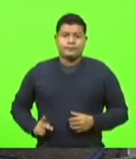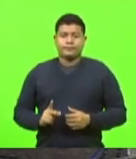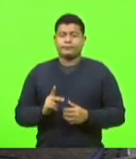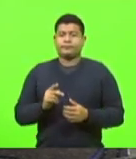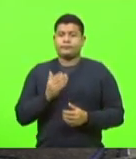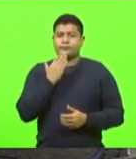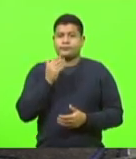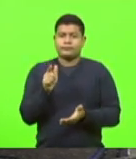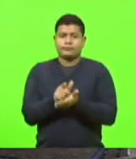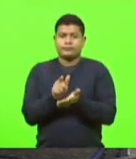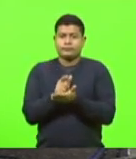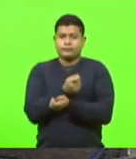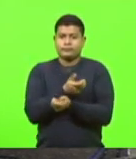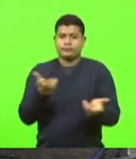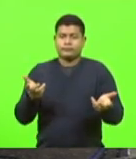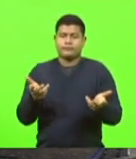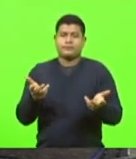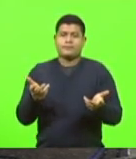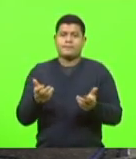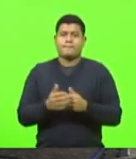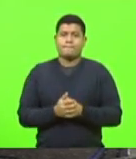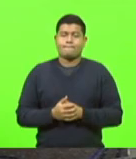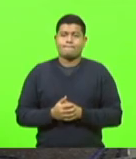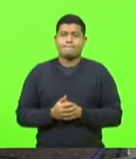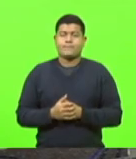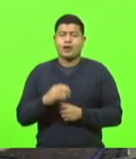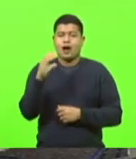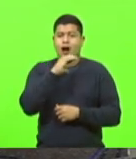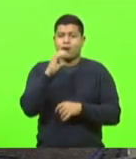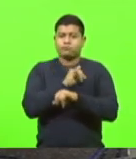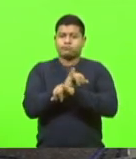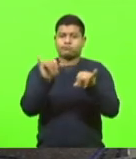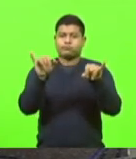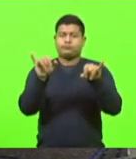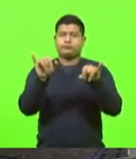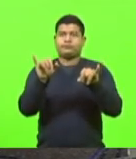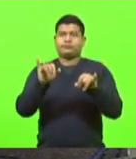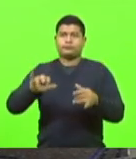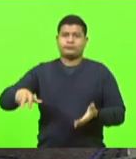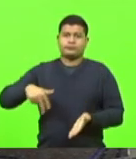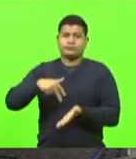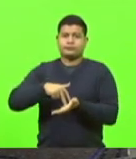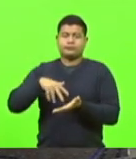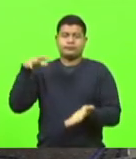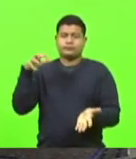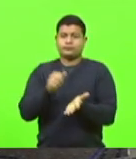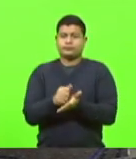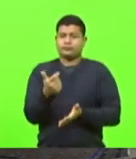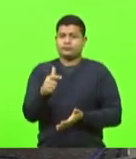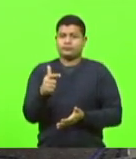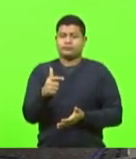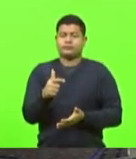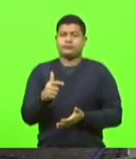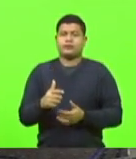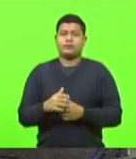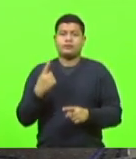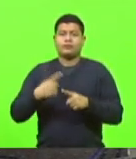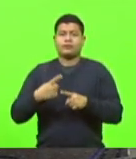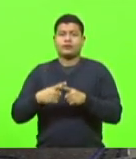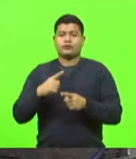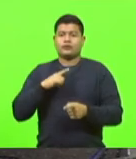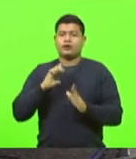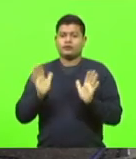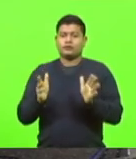solicitou que se procedesse à distribuição. Breves comunicações. Novo oradores inscritos. Em face do acordo com os